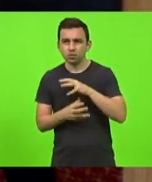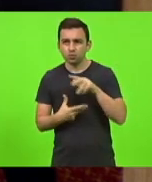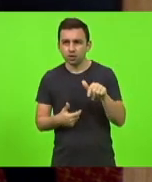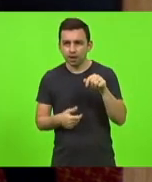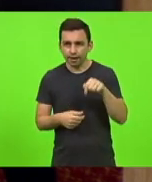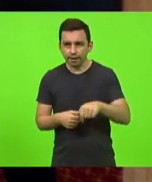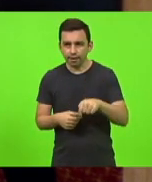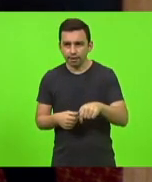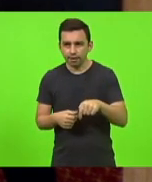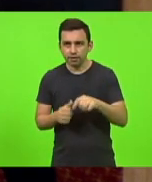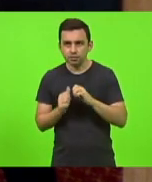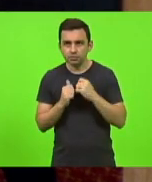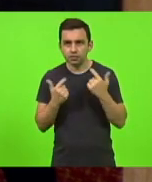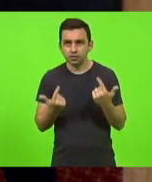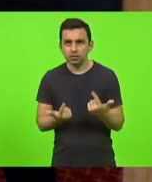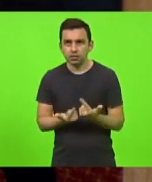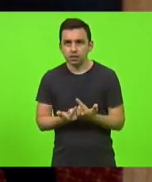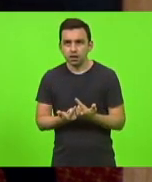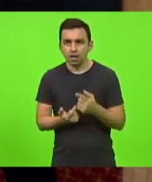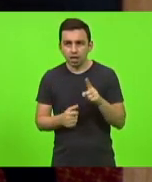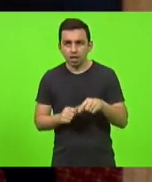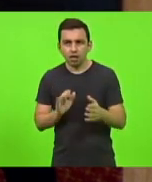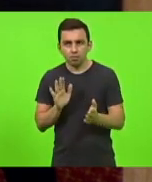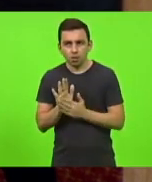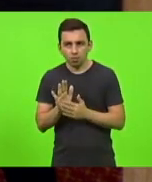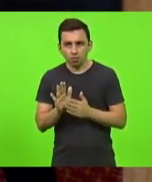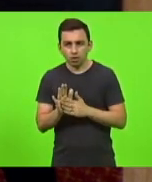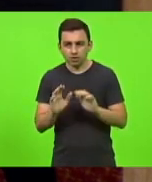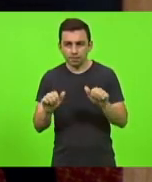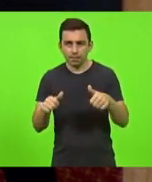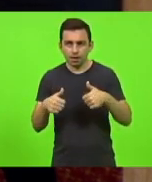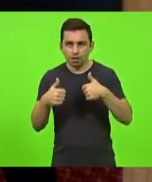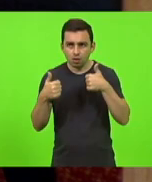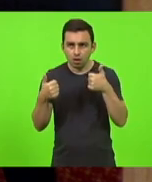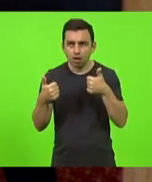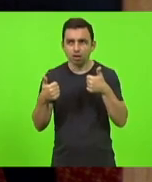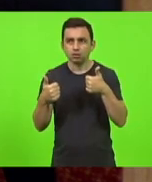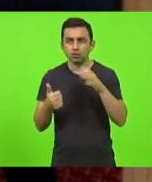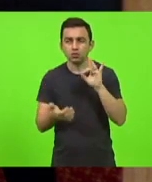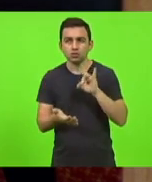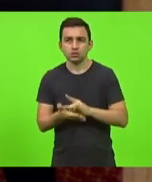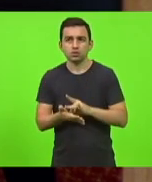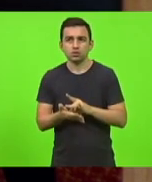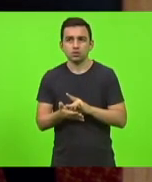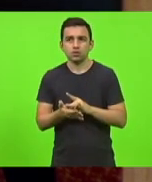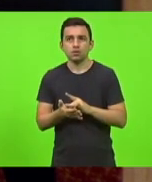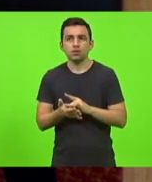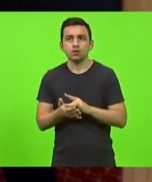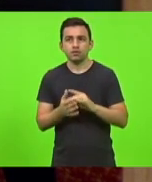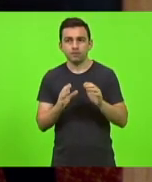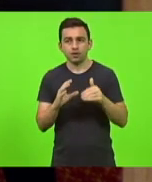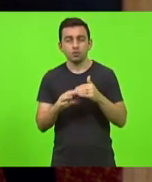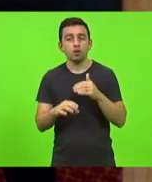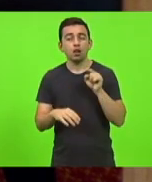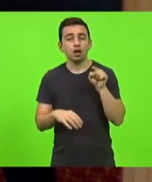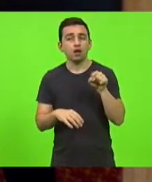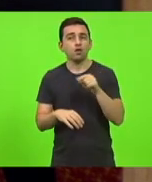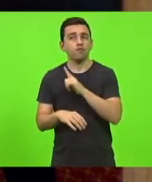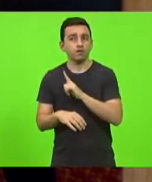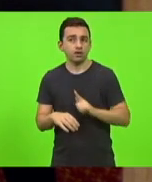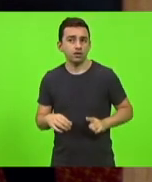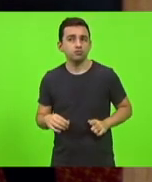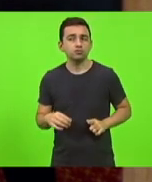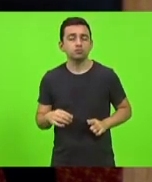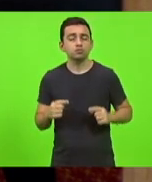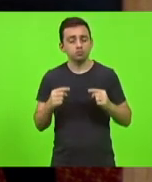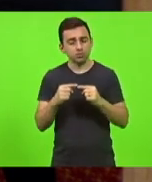nós estamos aprovando. É uma proposta melhorada da original, enviada pelo governo dentro das condições de constitucionalidade que a casa